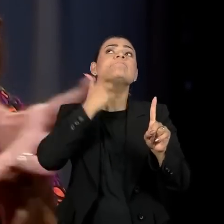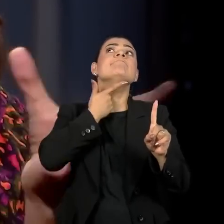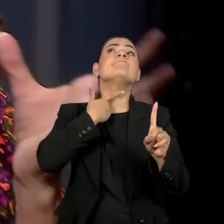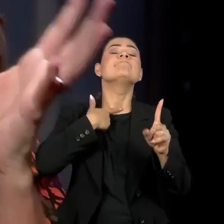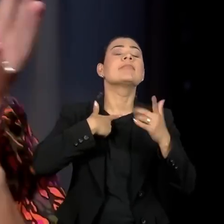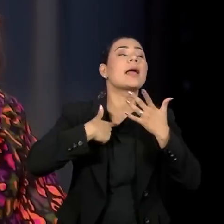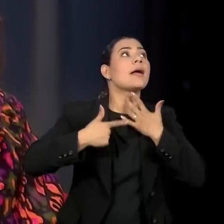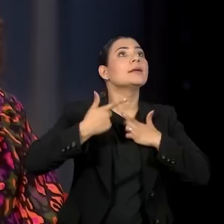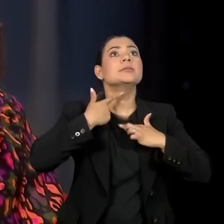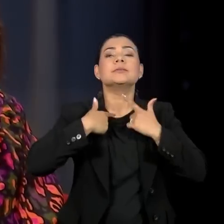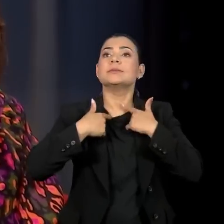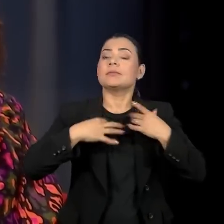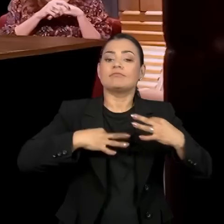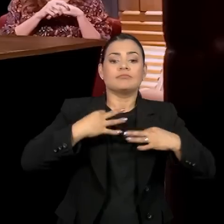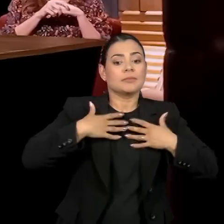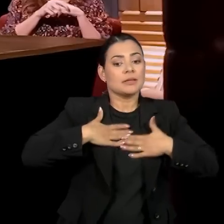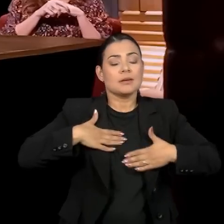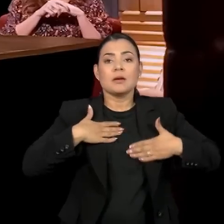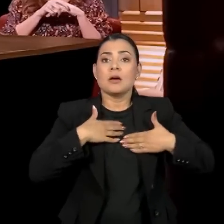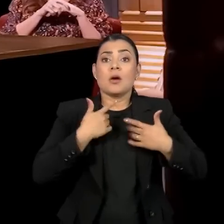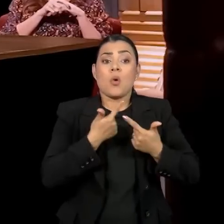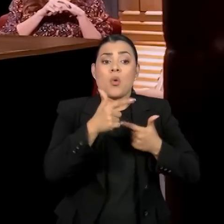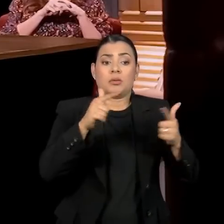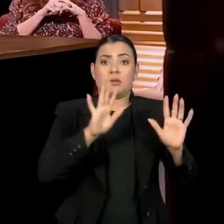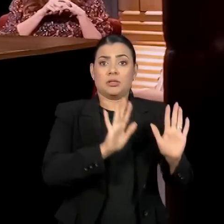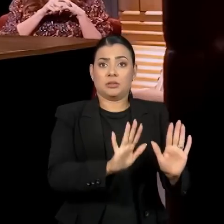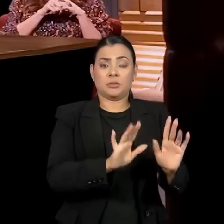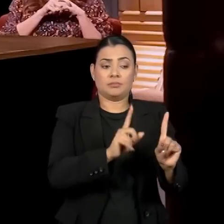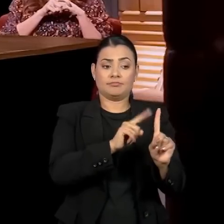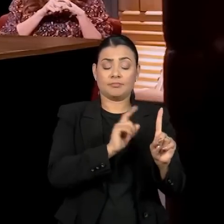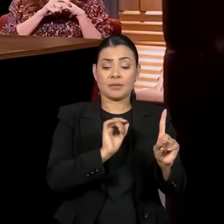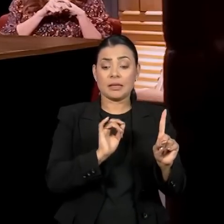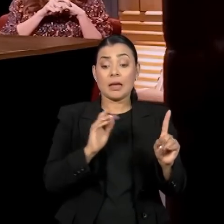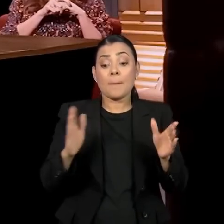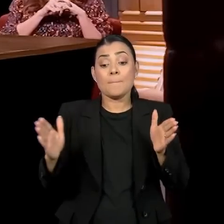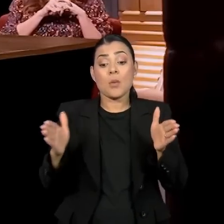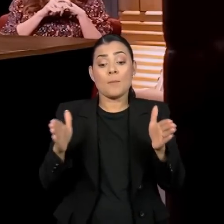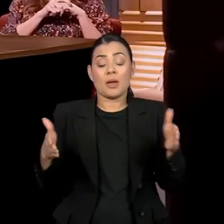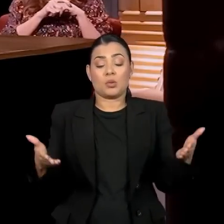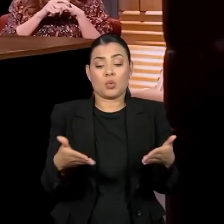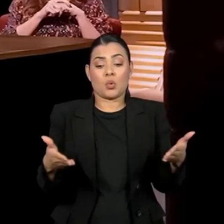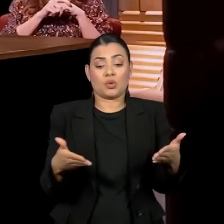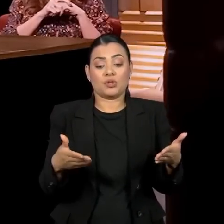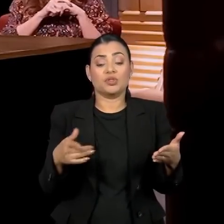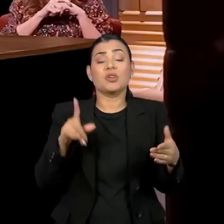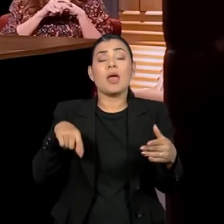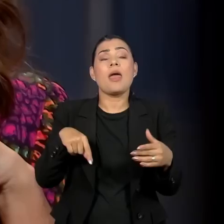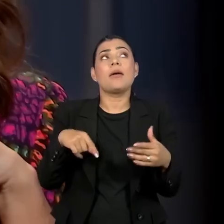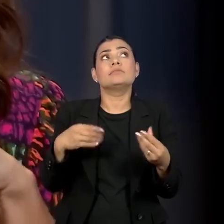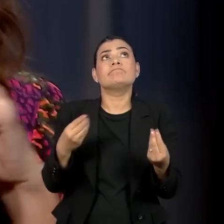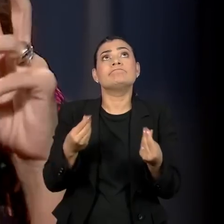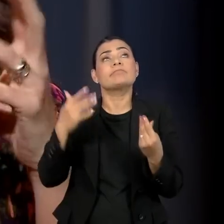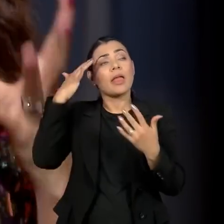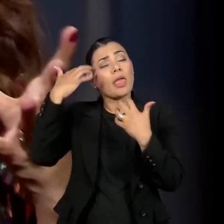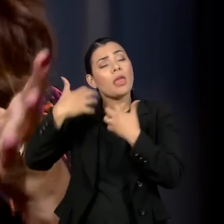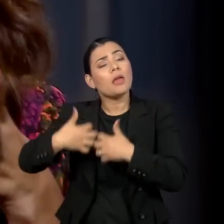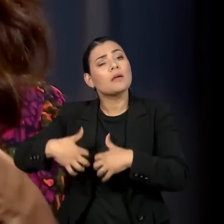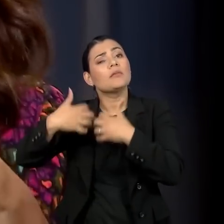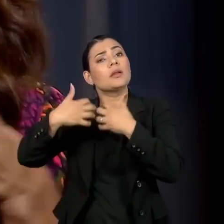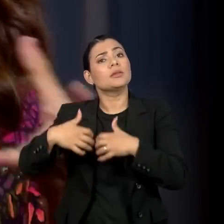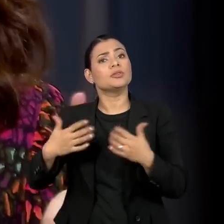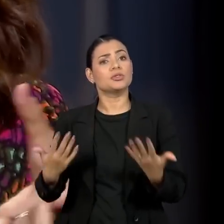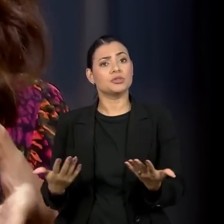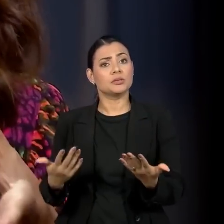necessidades tão diferentes do ser humano. Eu acho que a gente está num momento muito de questionar essas instituições